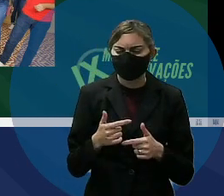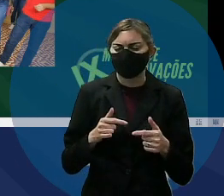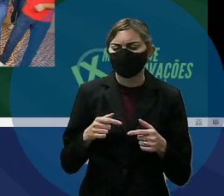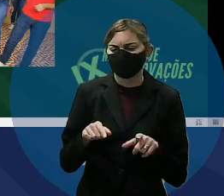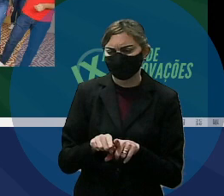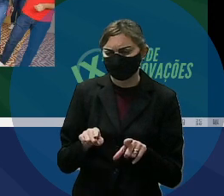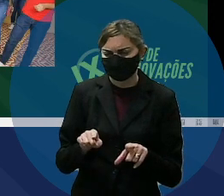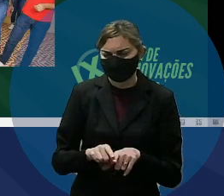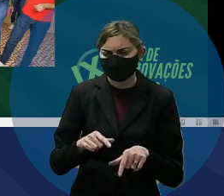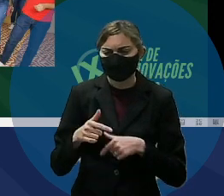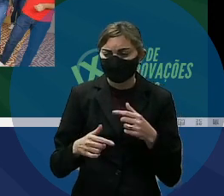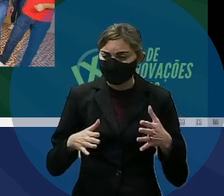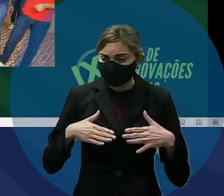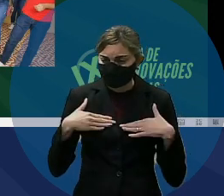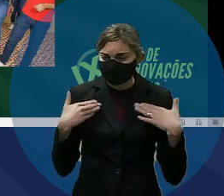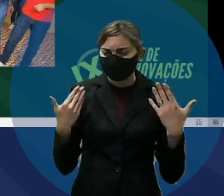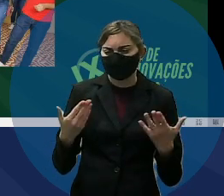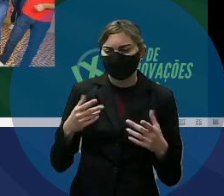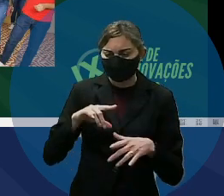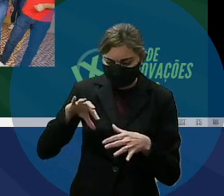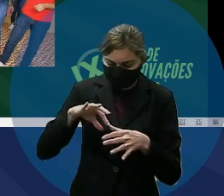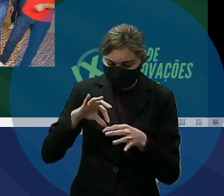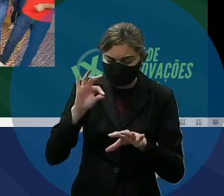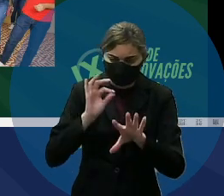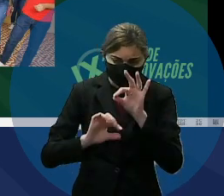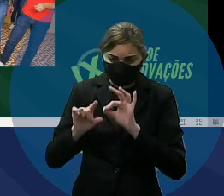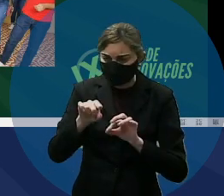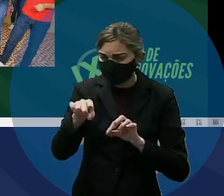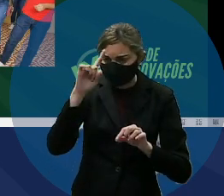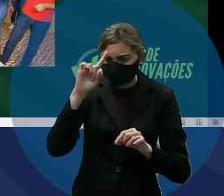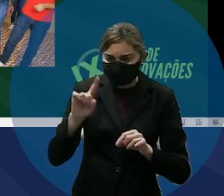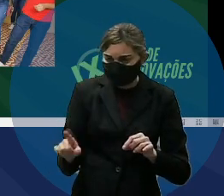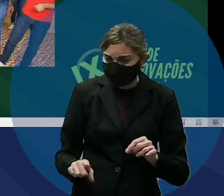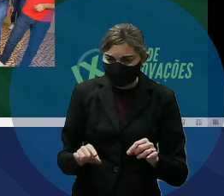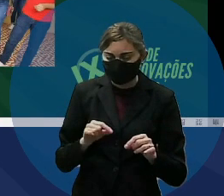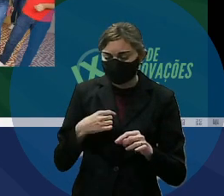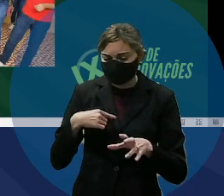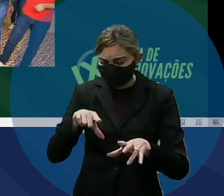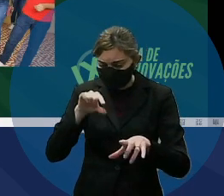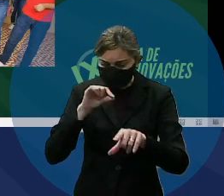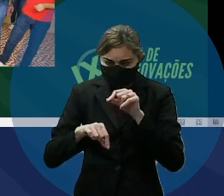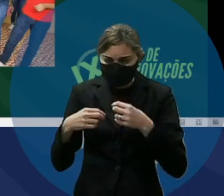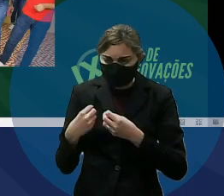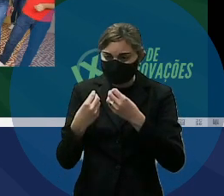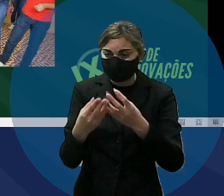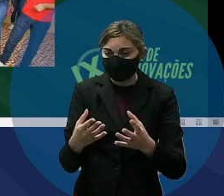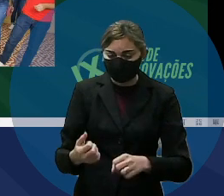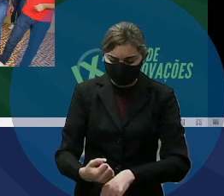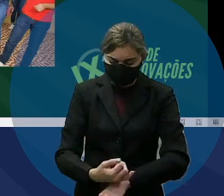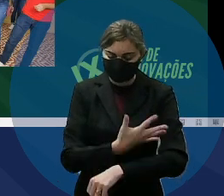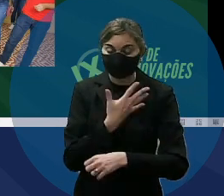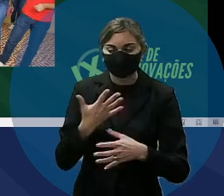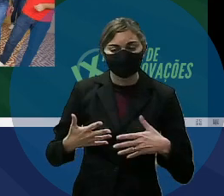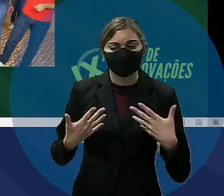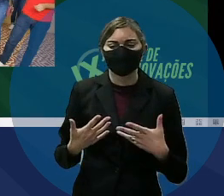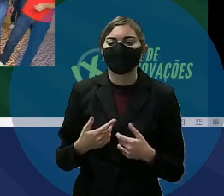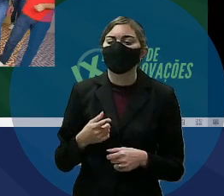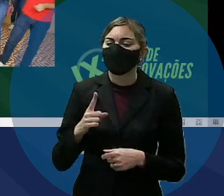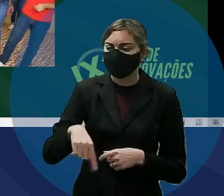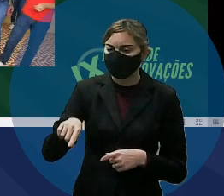tarefas surpresas que a gente ia acrescentando, que eles não sabiam, para dar um pouquinho mais de emoção. Aí